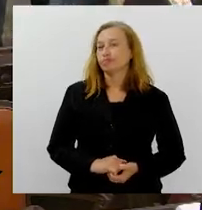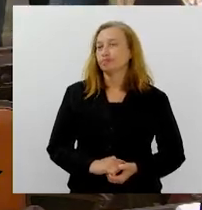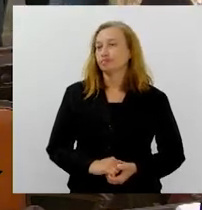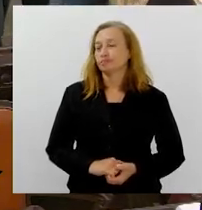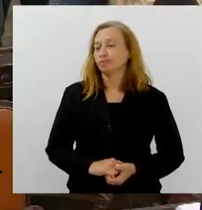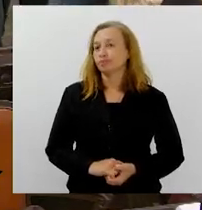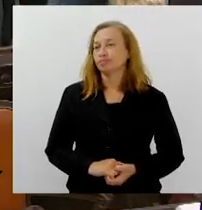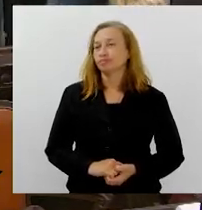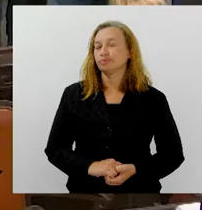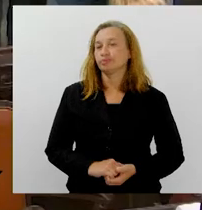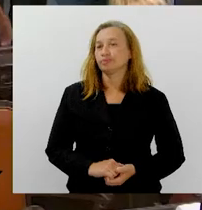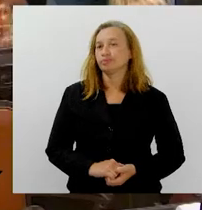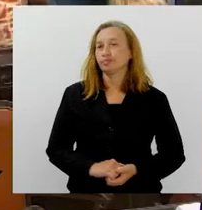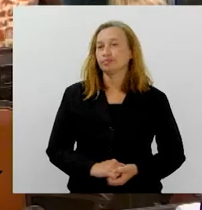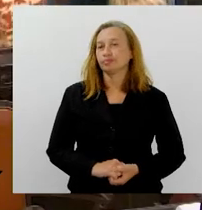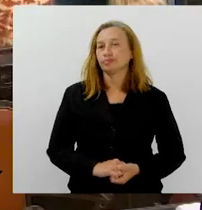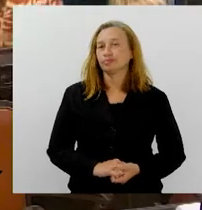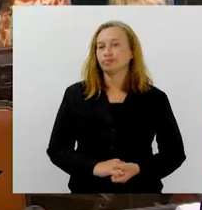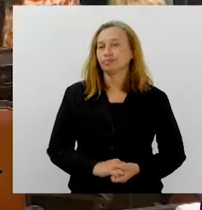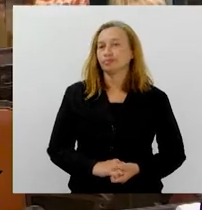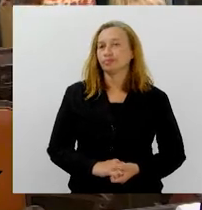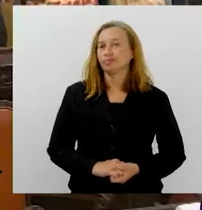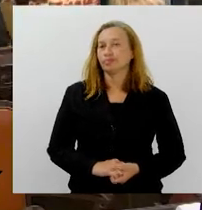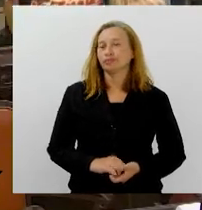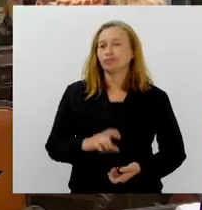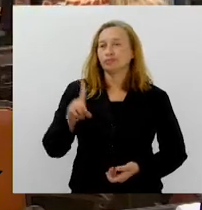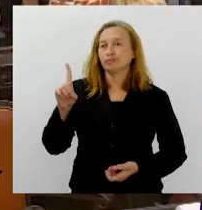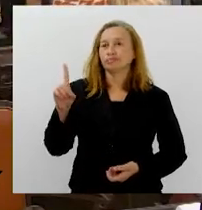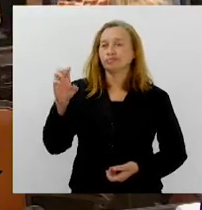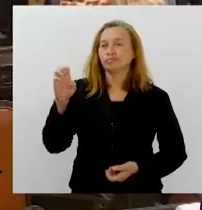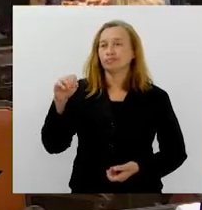Próximo agraciado, Deni Moura.